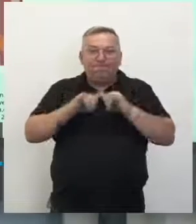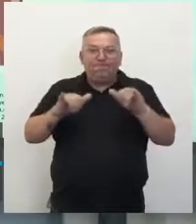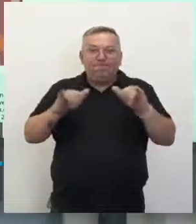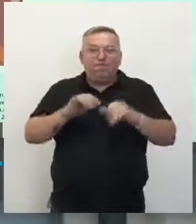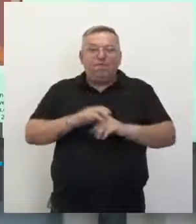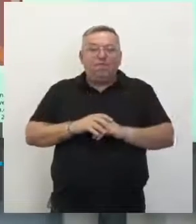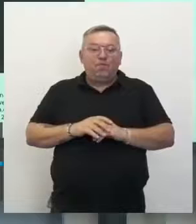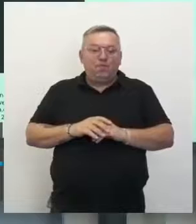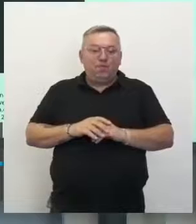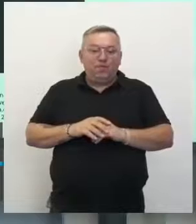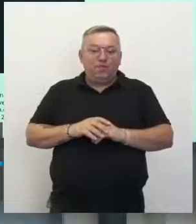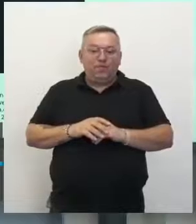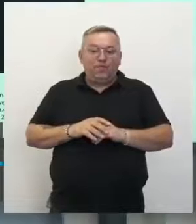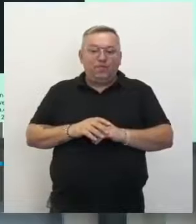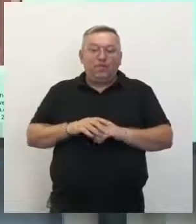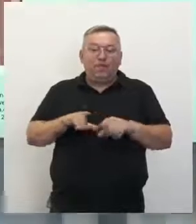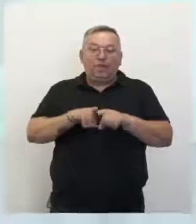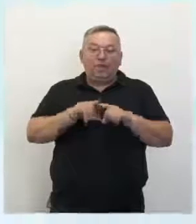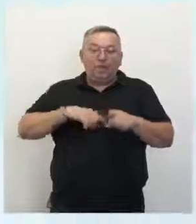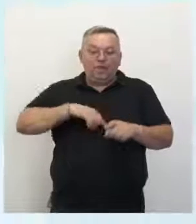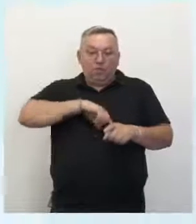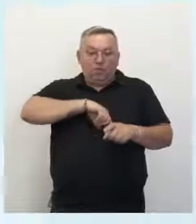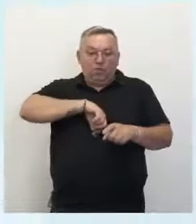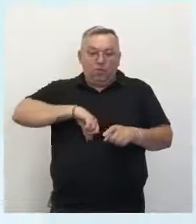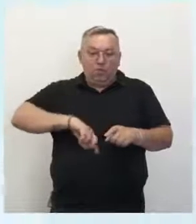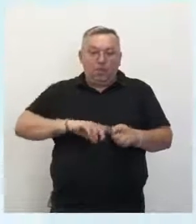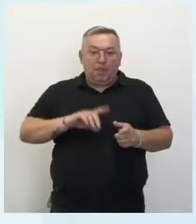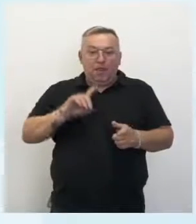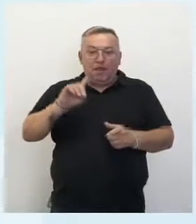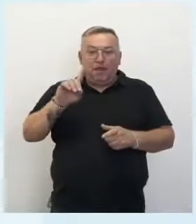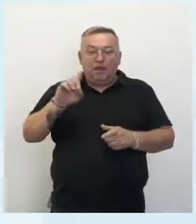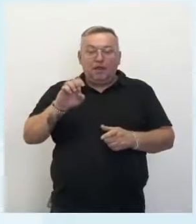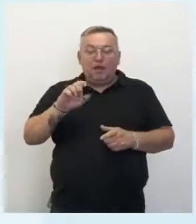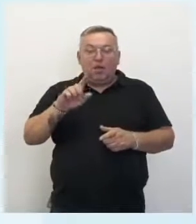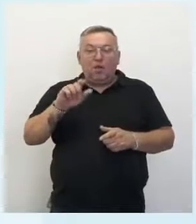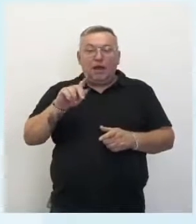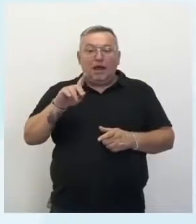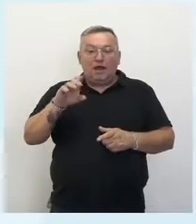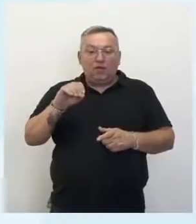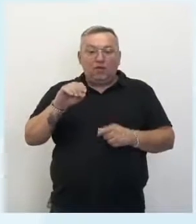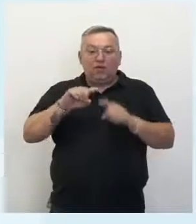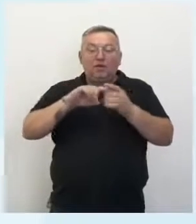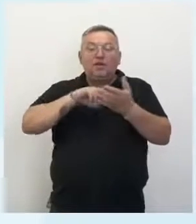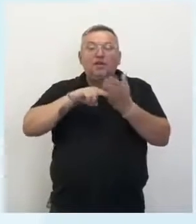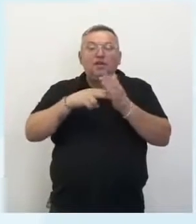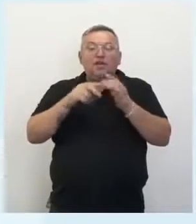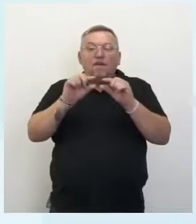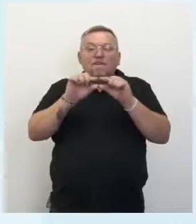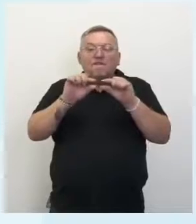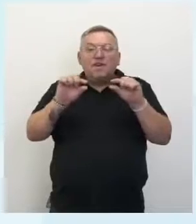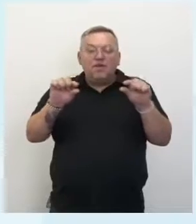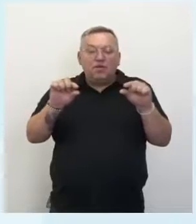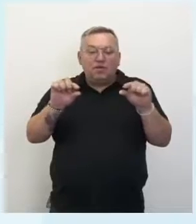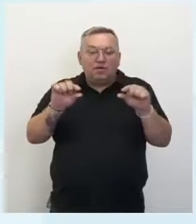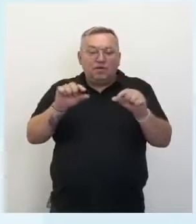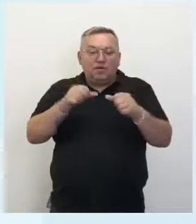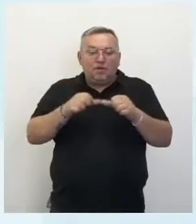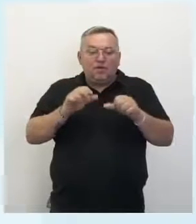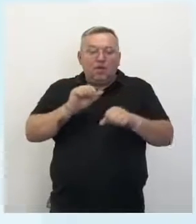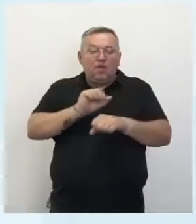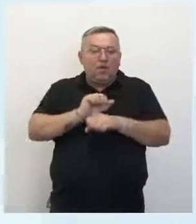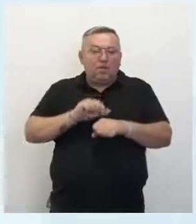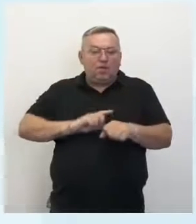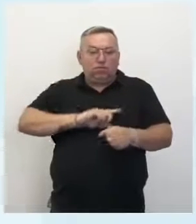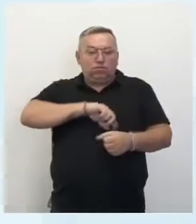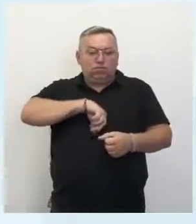ó, ali no intestino delgado, né, delgado quer dizer fino, que eu rabisquei aí, ele vai ficar um tempão aí, tá bom? Passeando